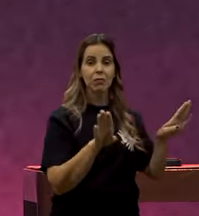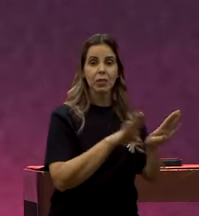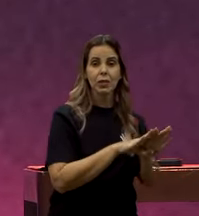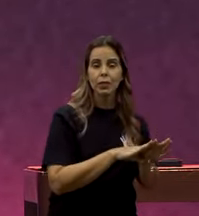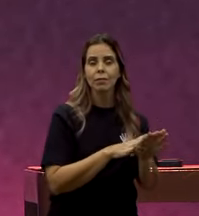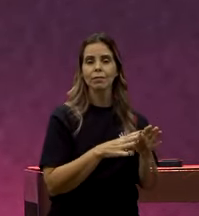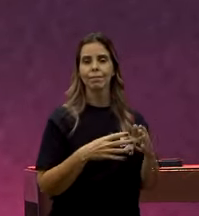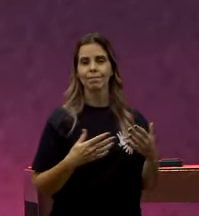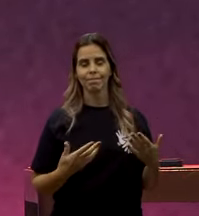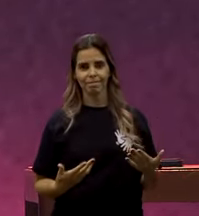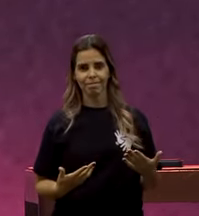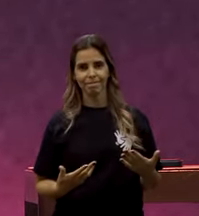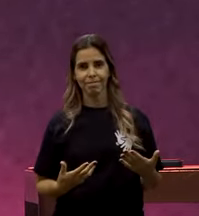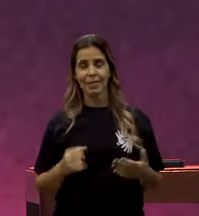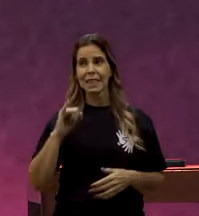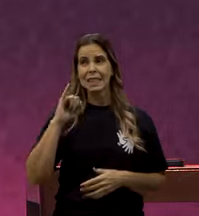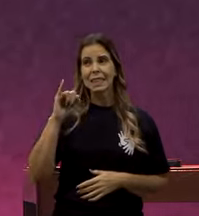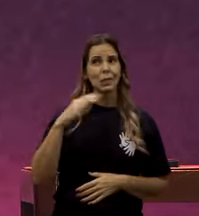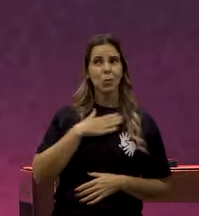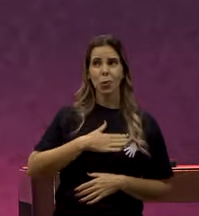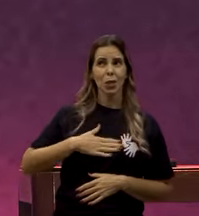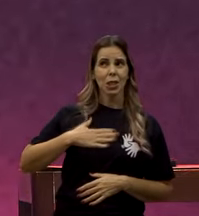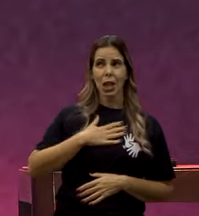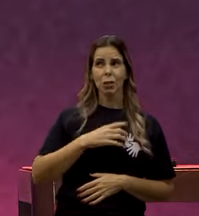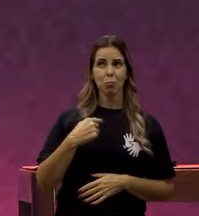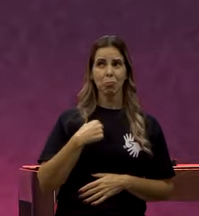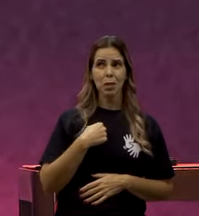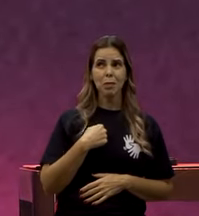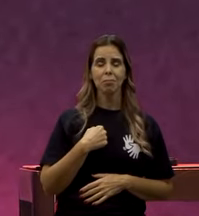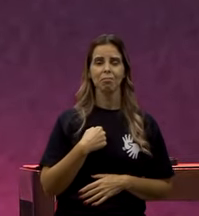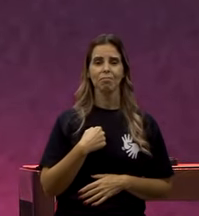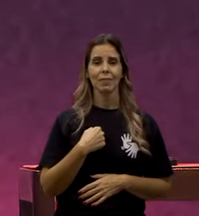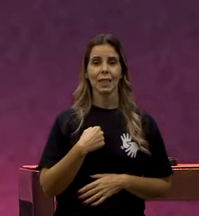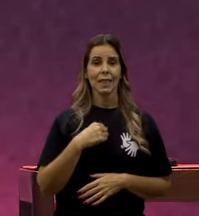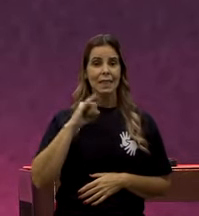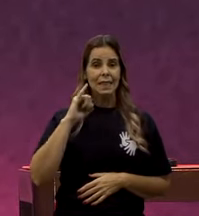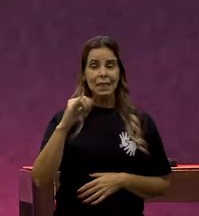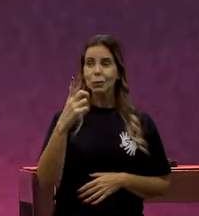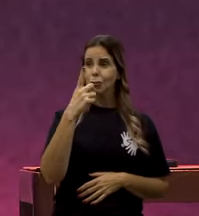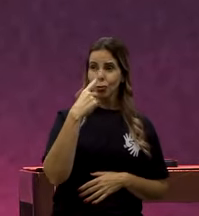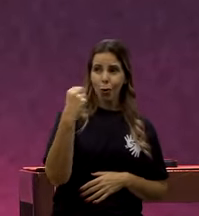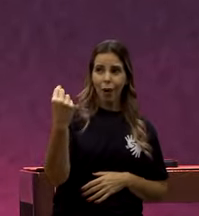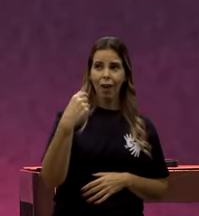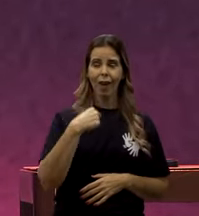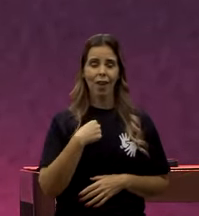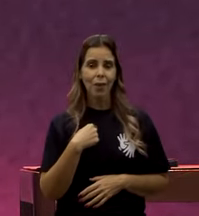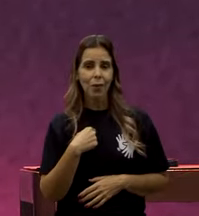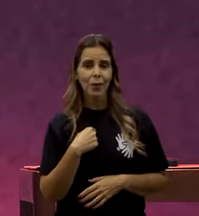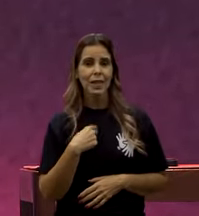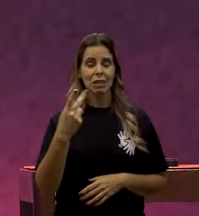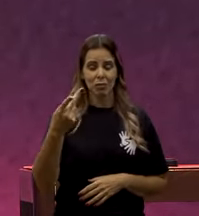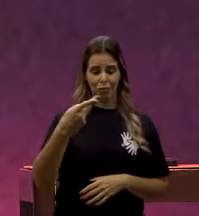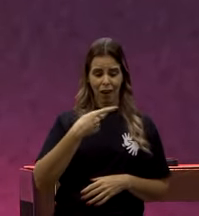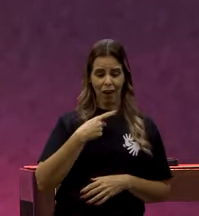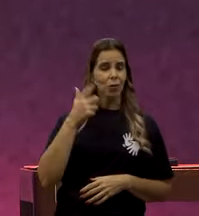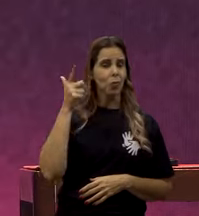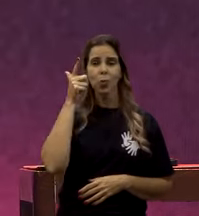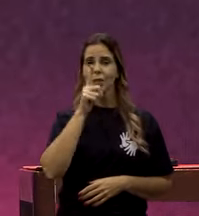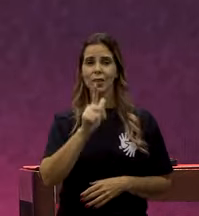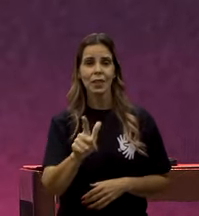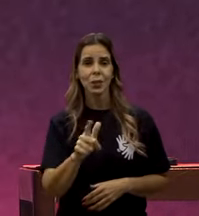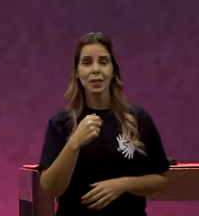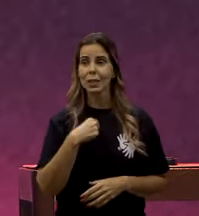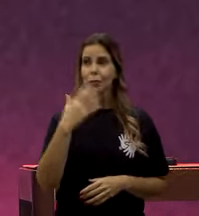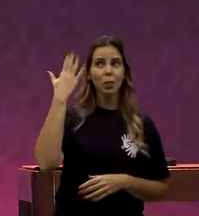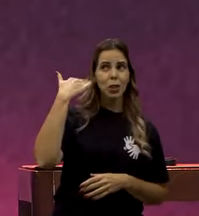pastor e se não gostarem de mim lá e se disserem que eu não consigo pastor e se não me chamarem